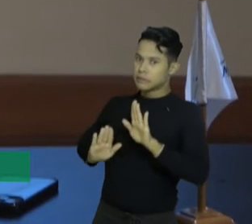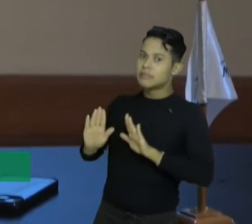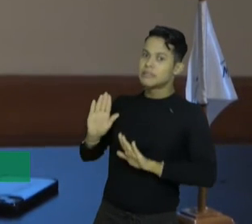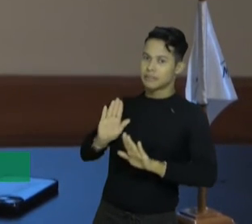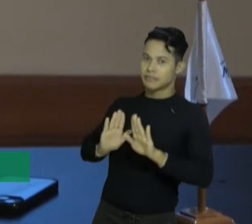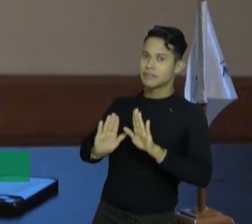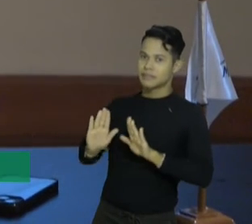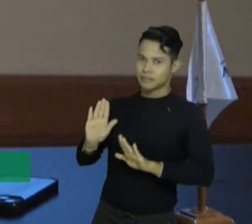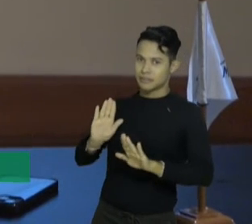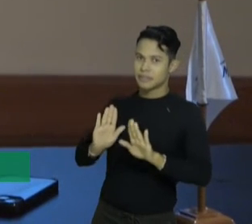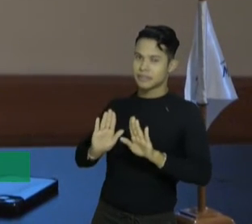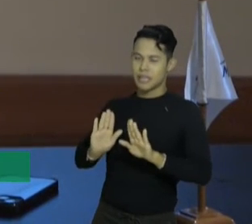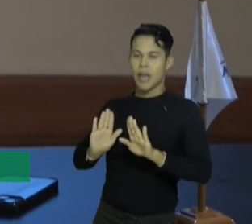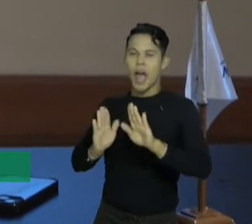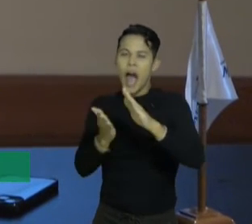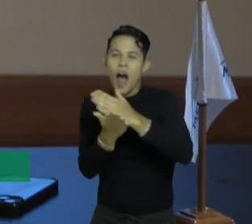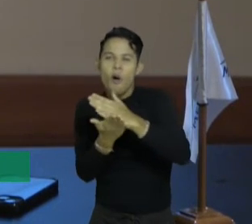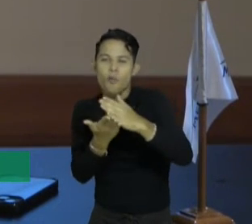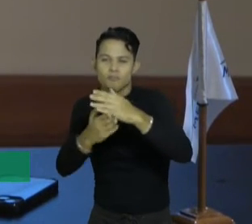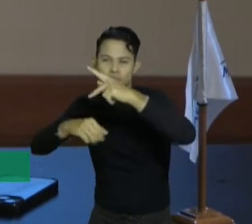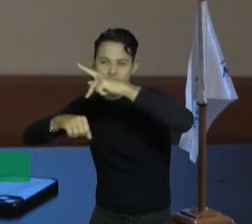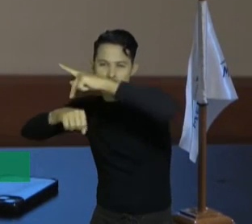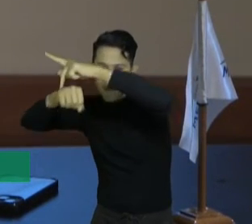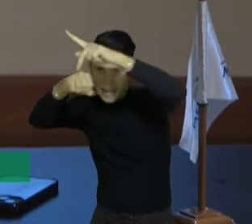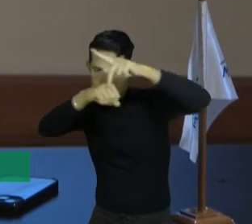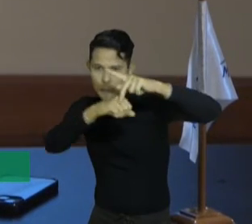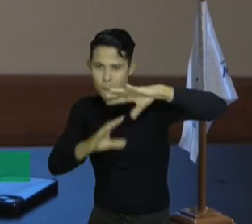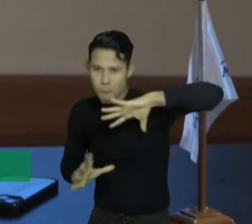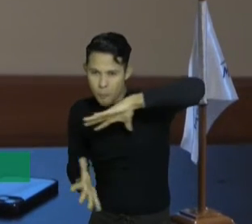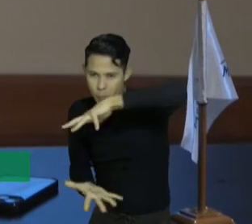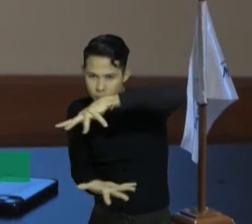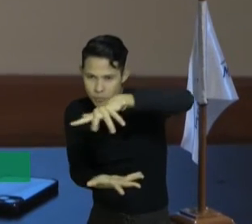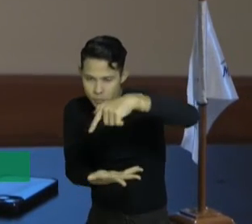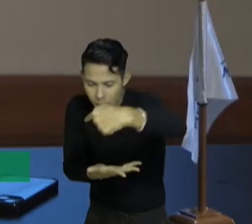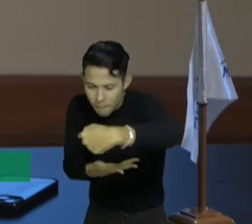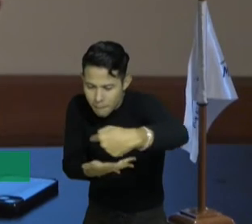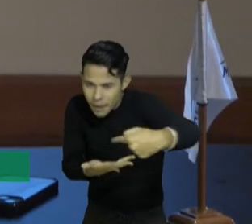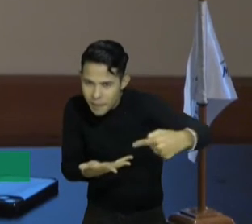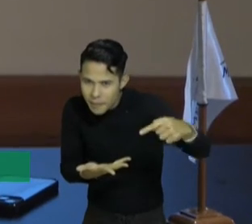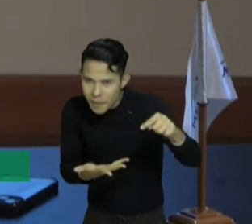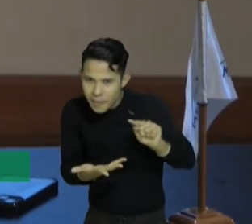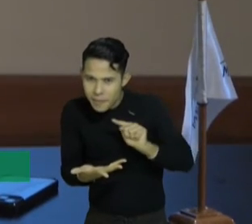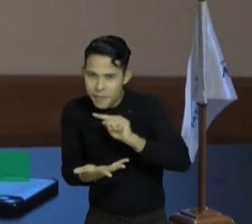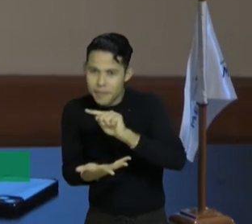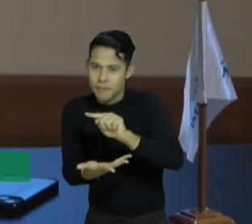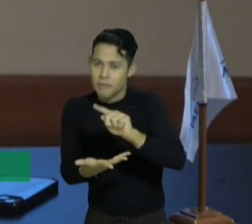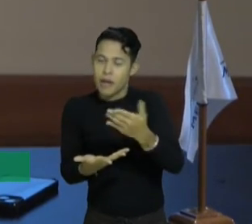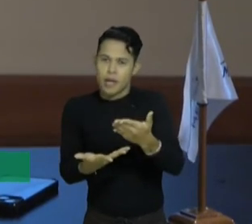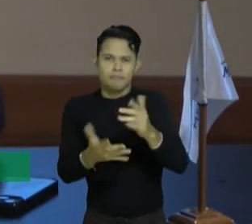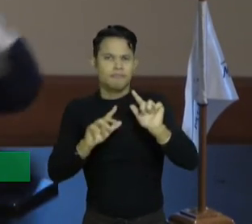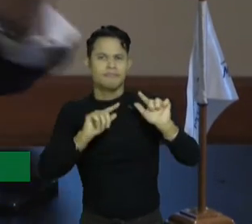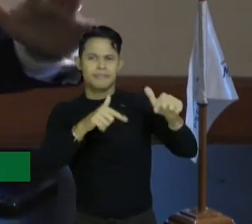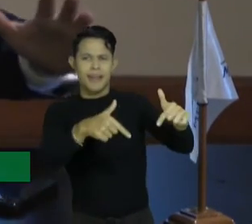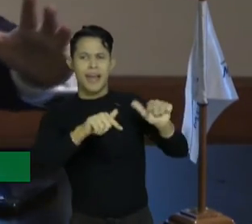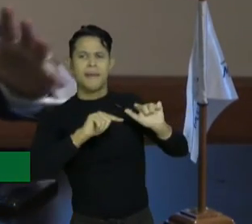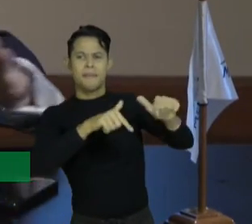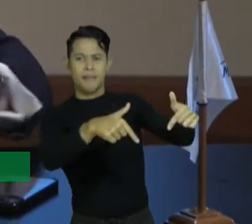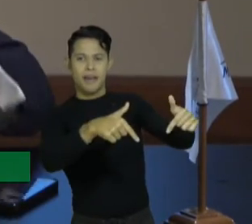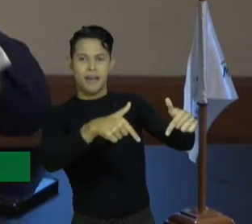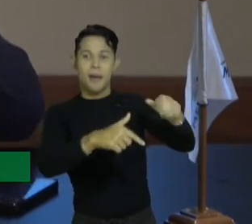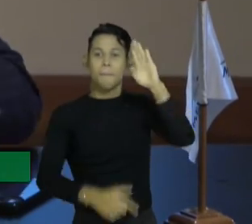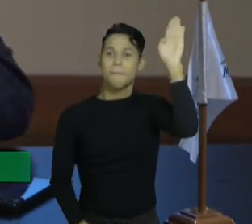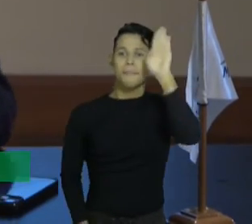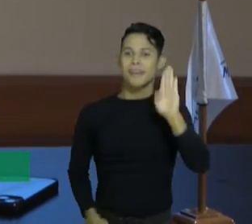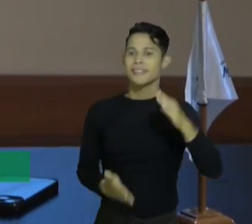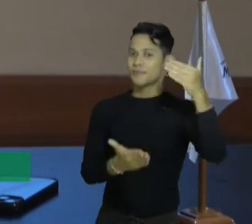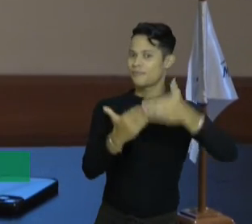não diria de algumas partes do mundo estão um pouco mais protecionistas algumas partes o Brasil perdeu aquele bom